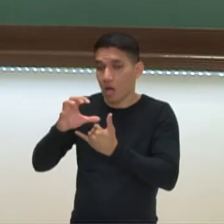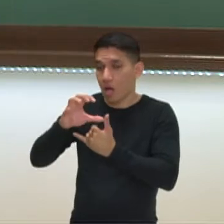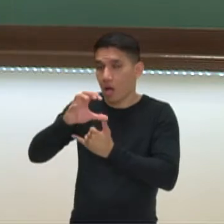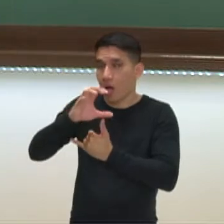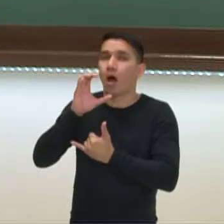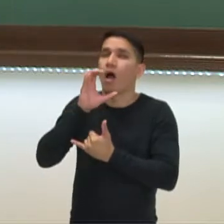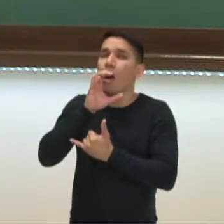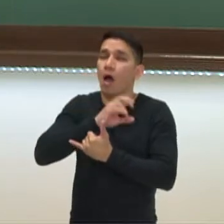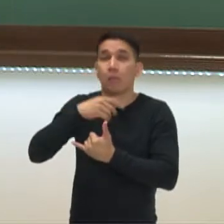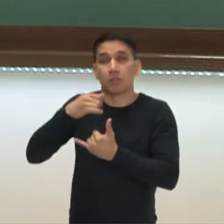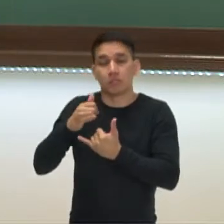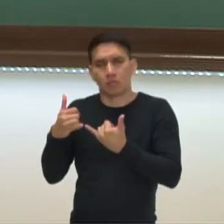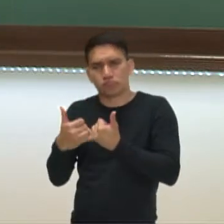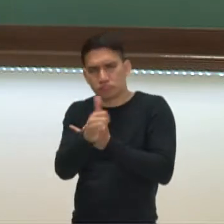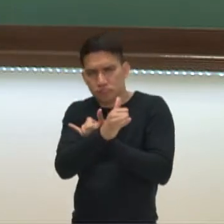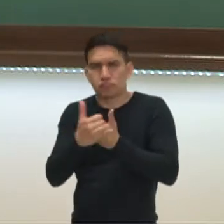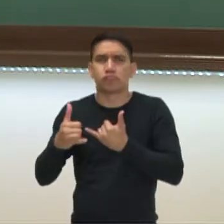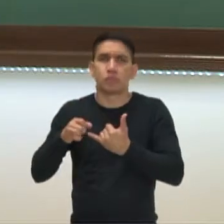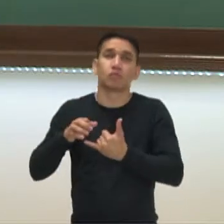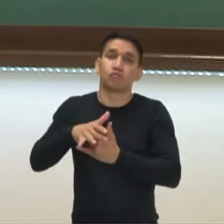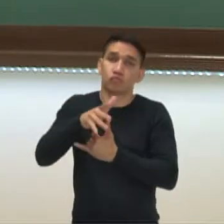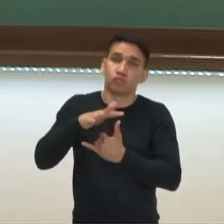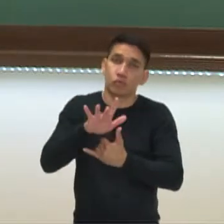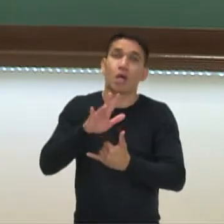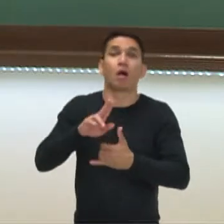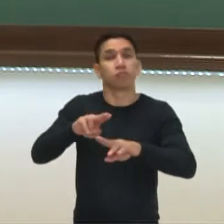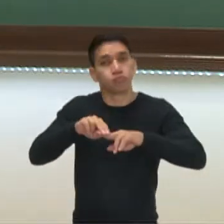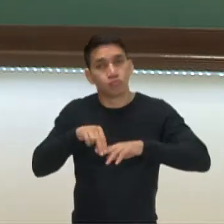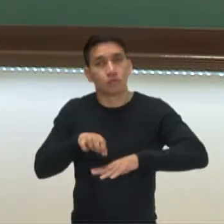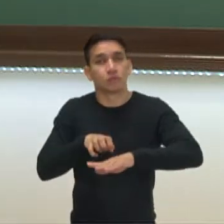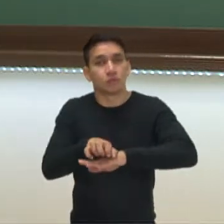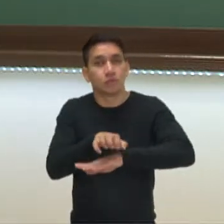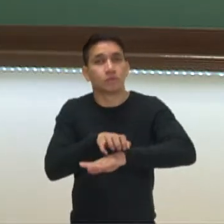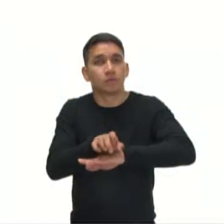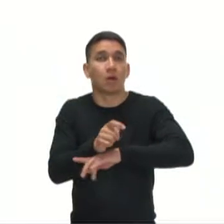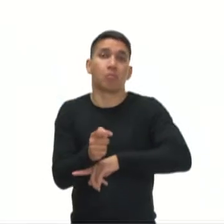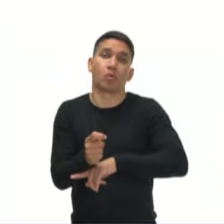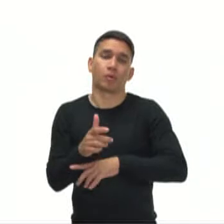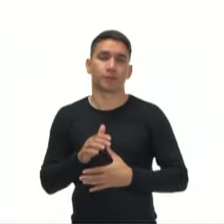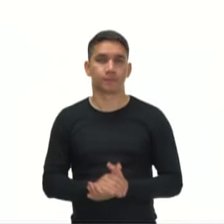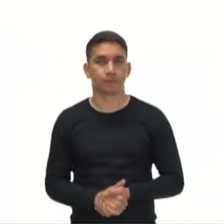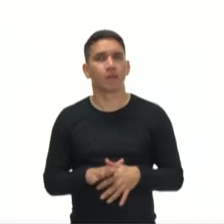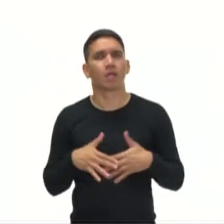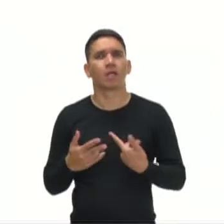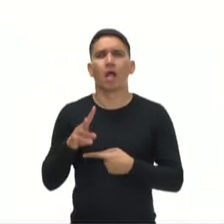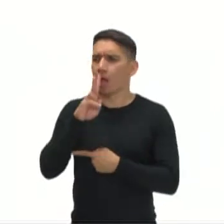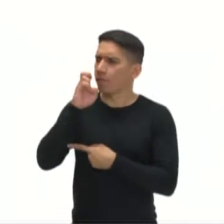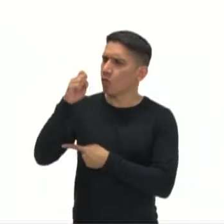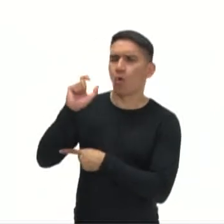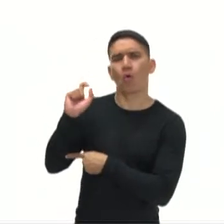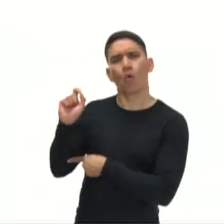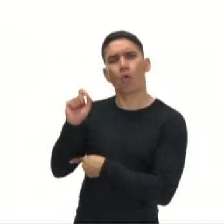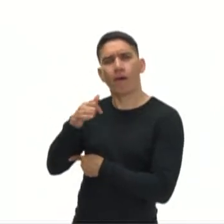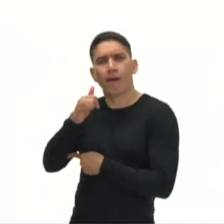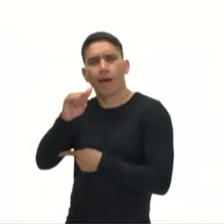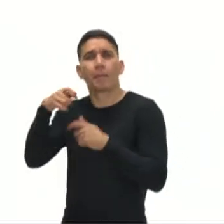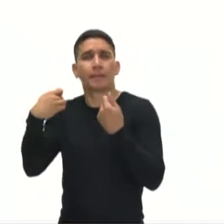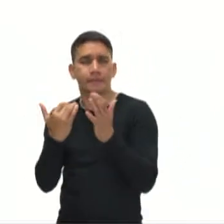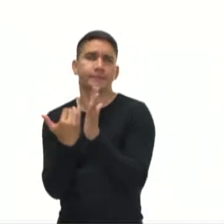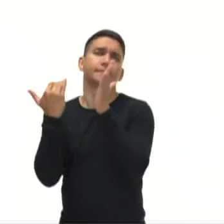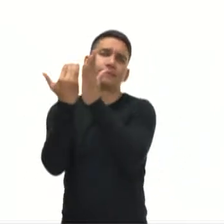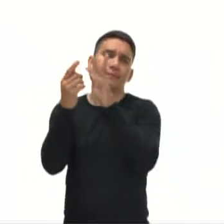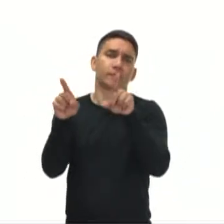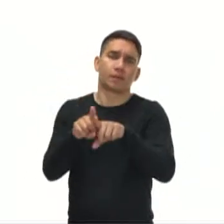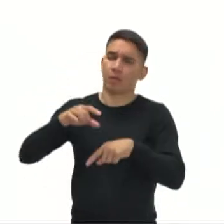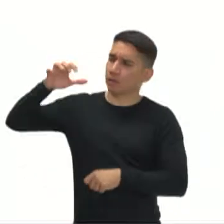bastante condutor. Tem uma resistência elétrica baixa, tá? E a potência elétrica? potência elétrica tem que ser alta também, né?